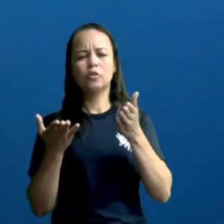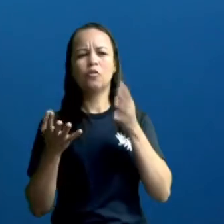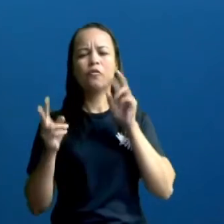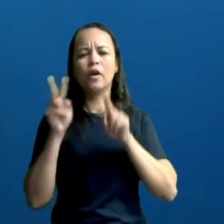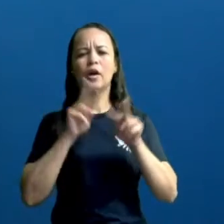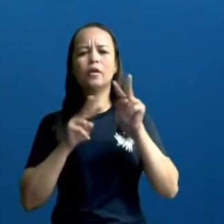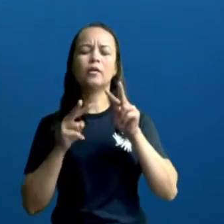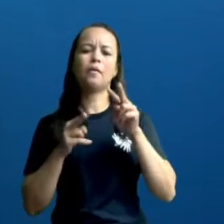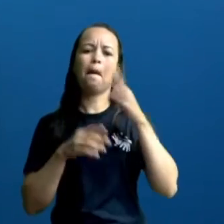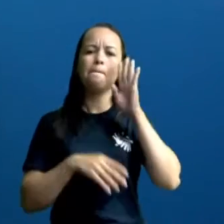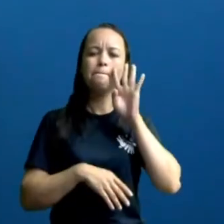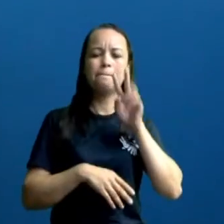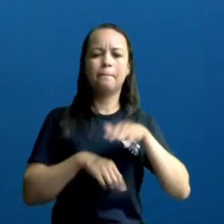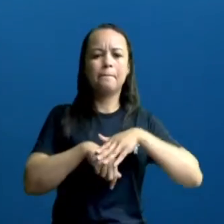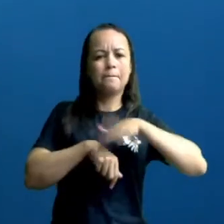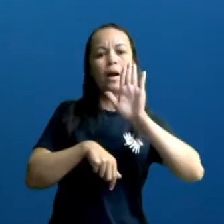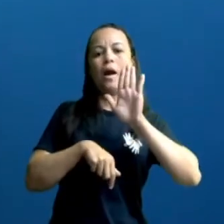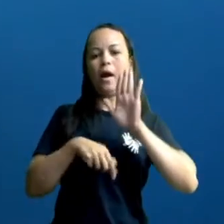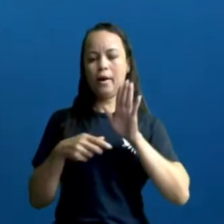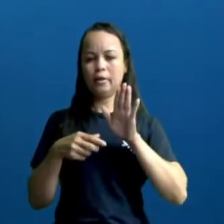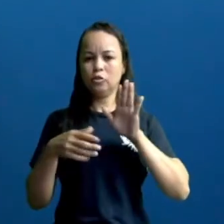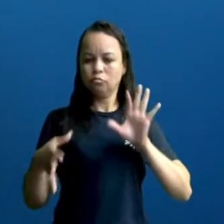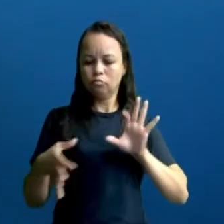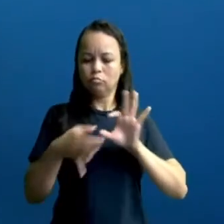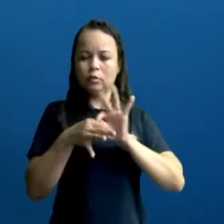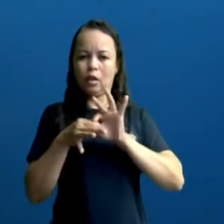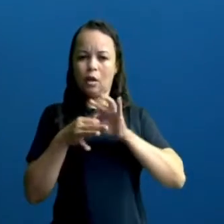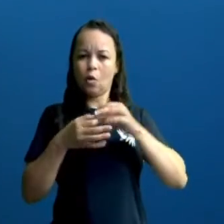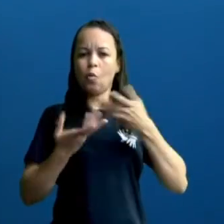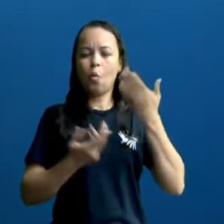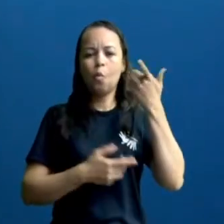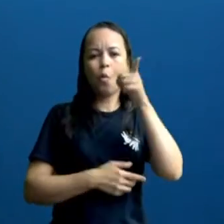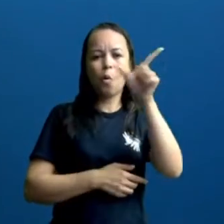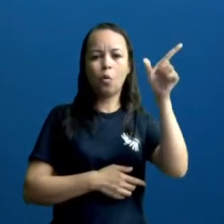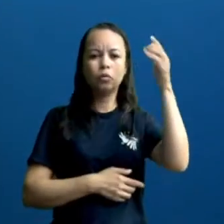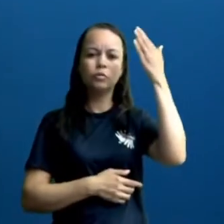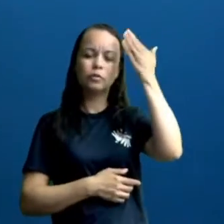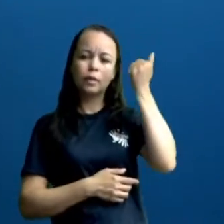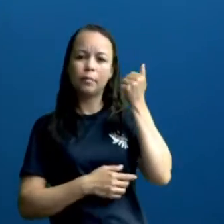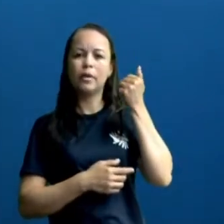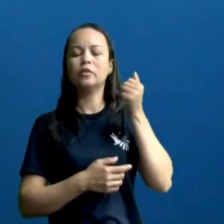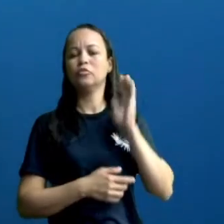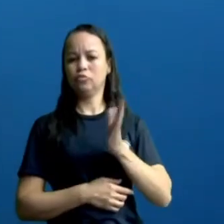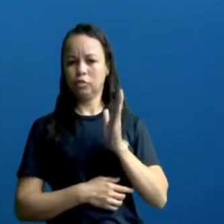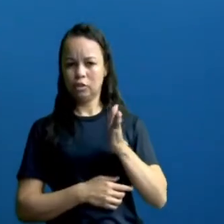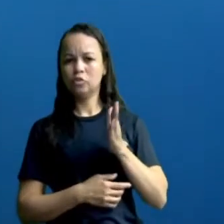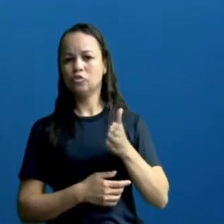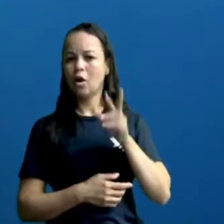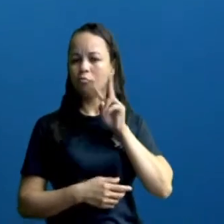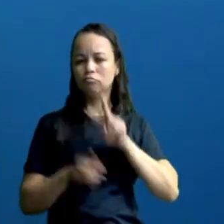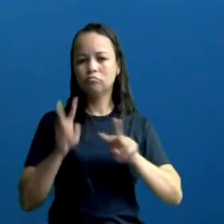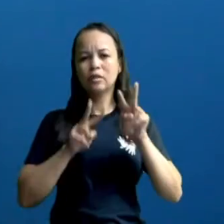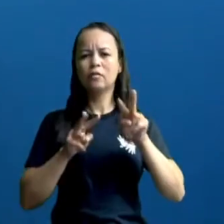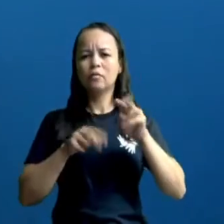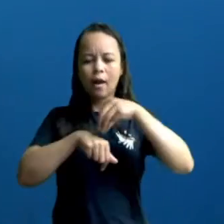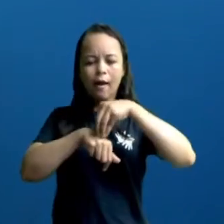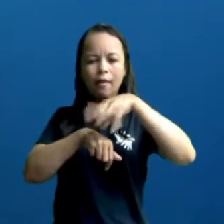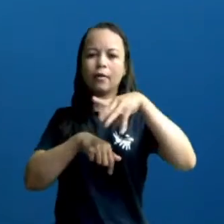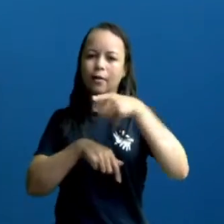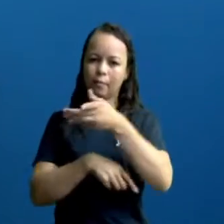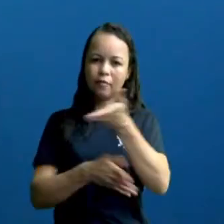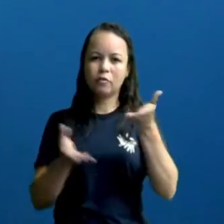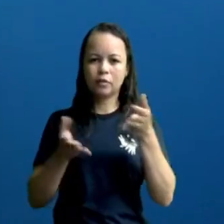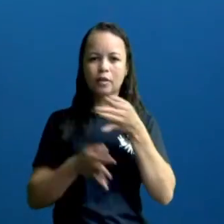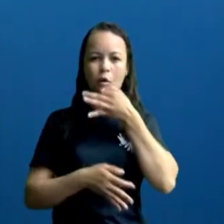forma muito mais intercambiada com outros saberes que a gente já viu. E aí, fica aqui a dica, fica aqui a